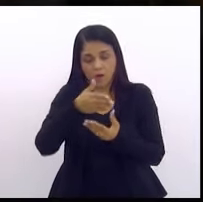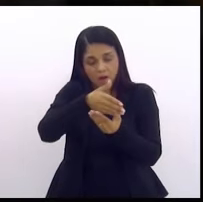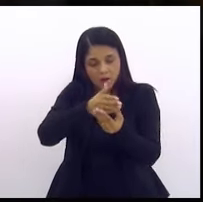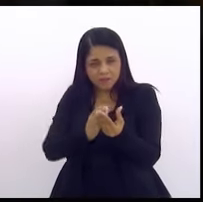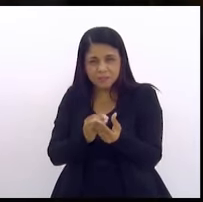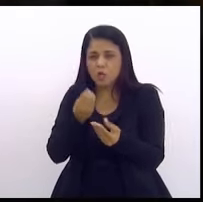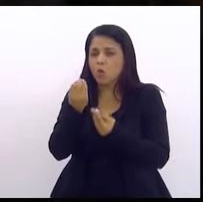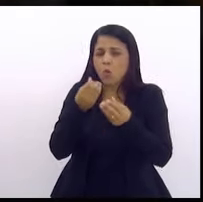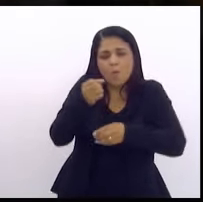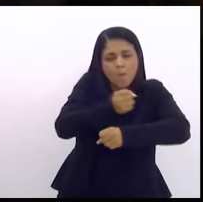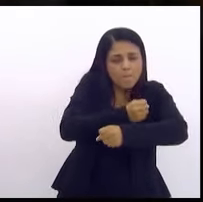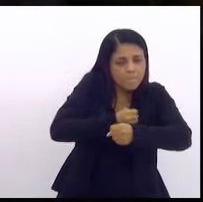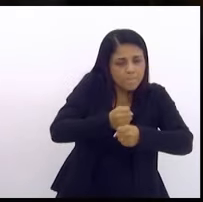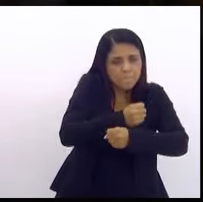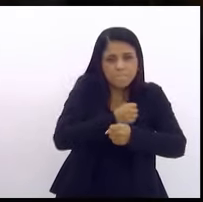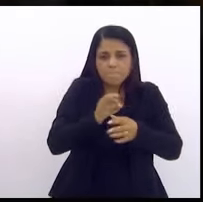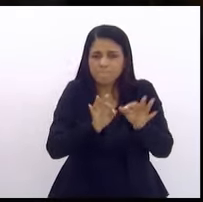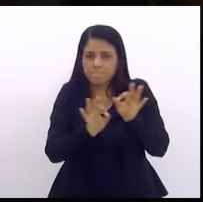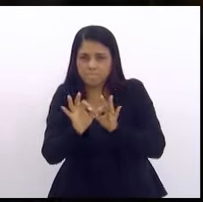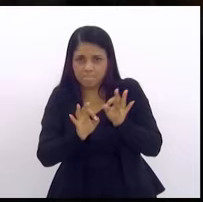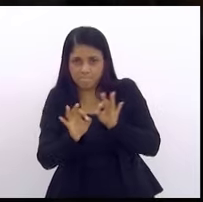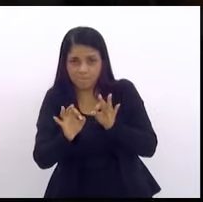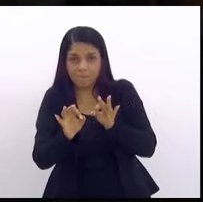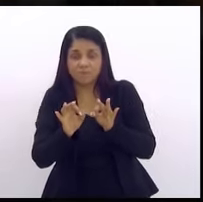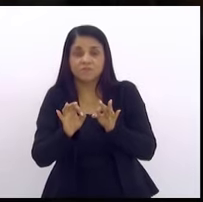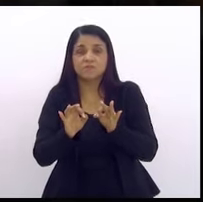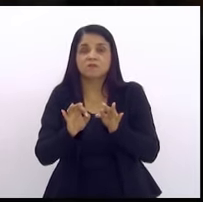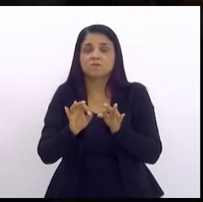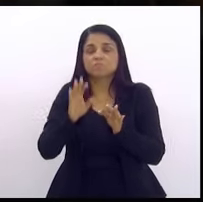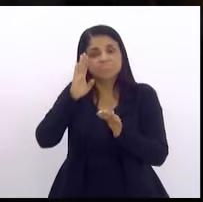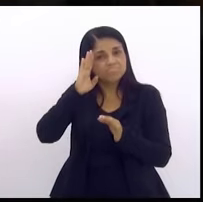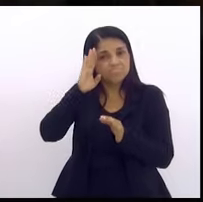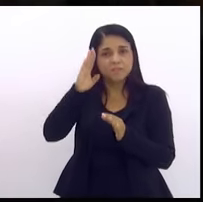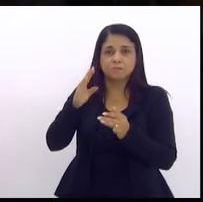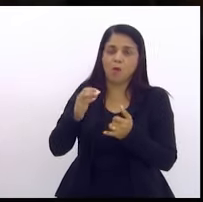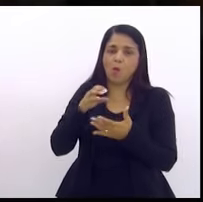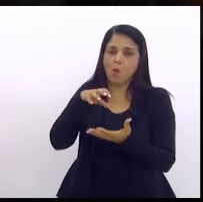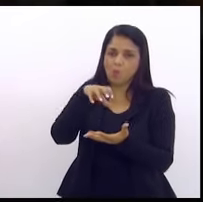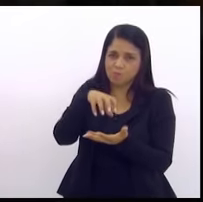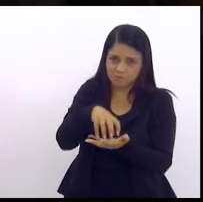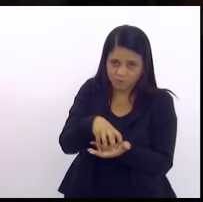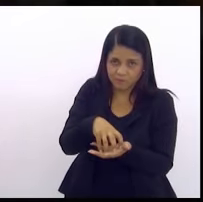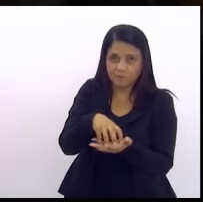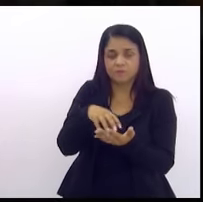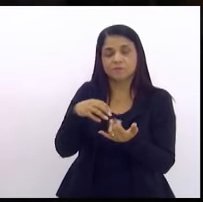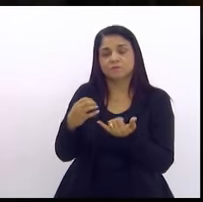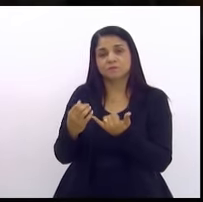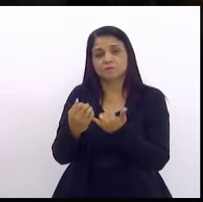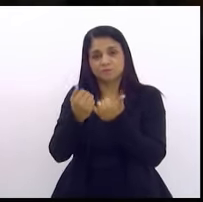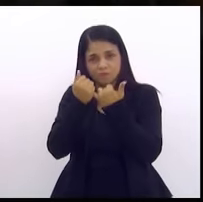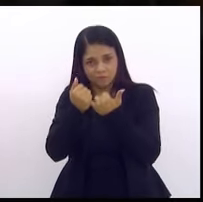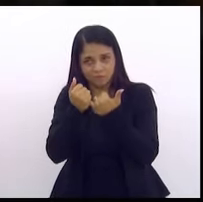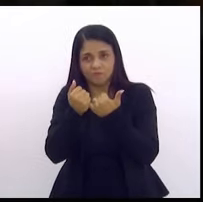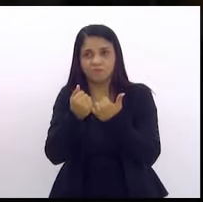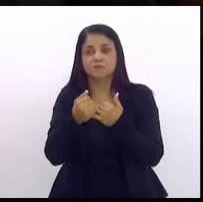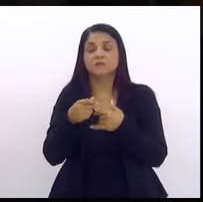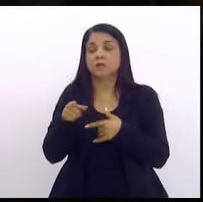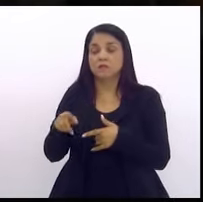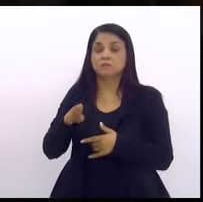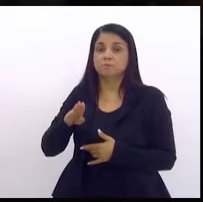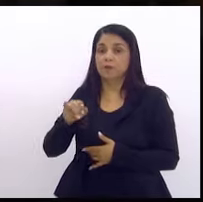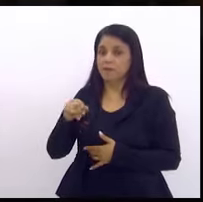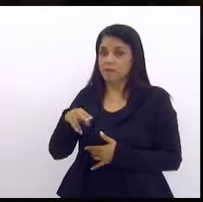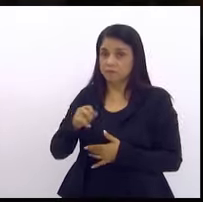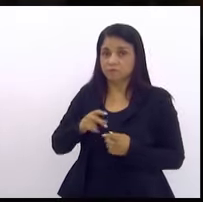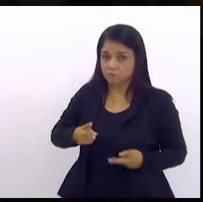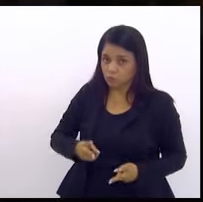de preparar, como algo central. Então, essa também é uma luta que as baianas do acarajé vão seguir